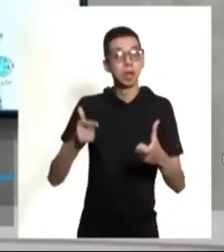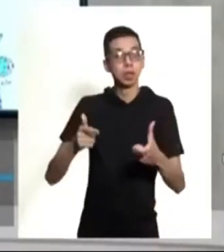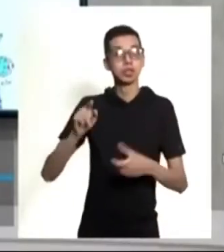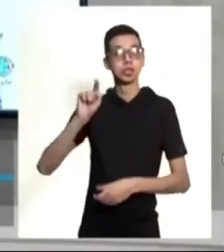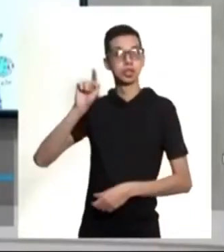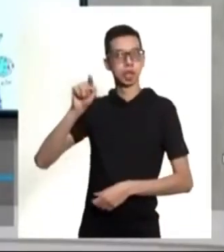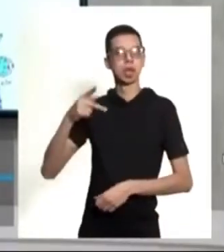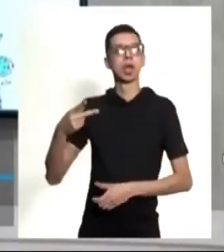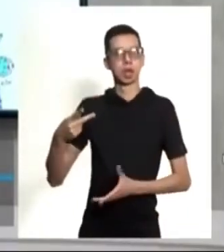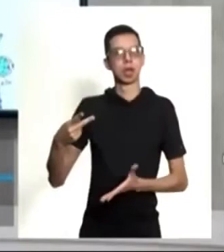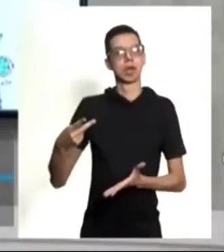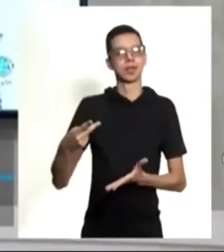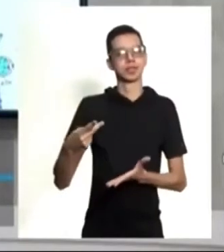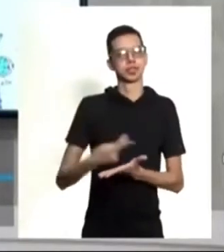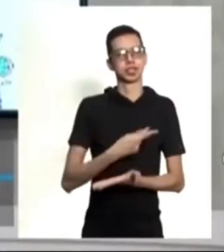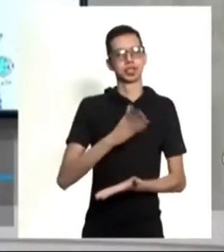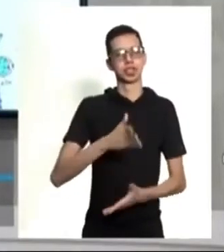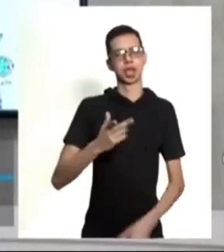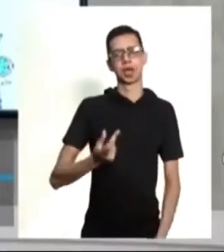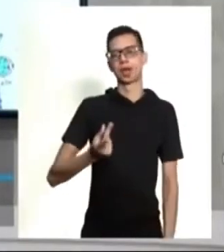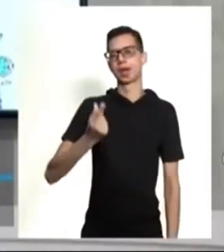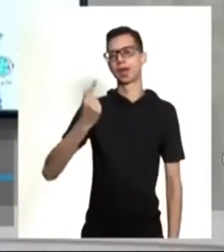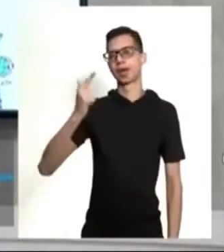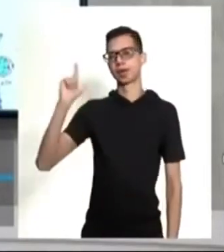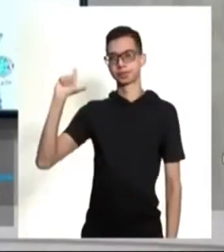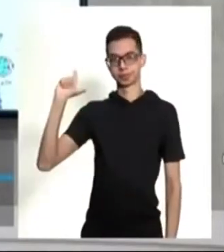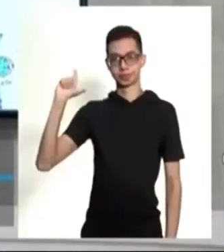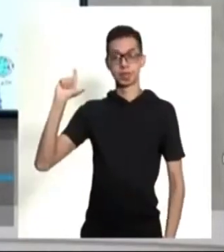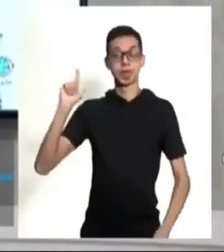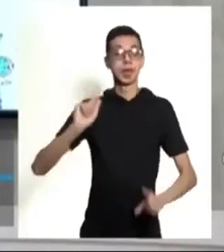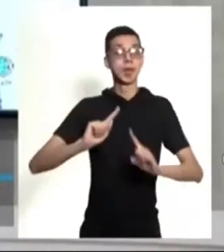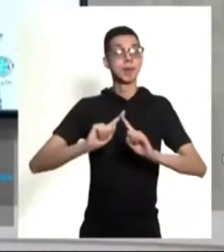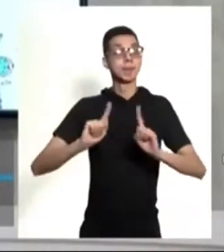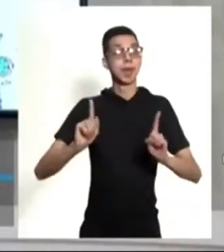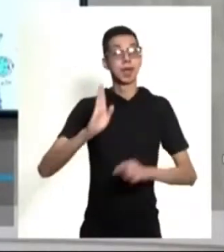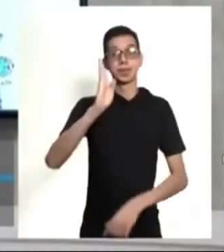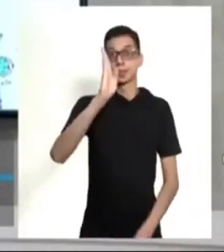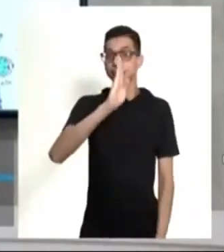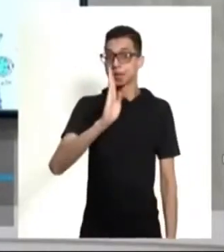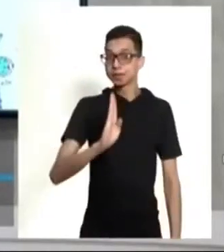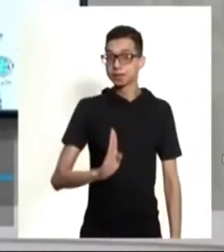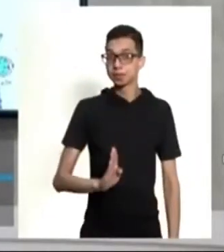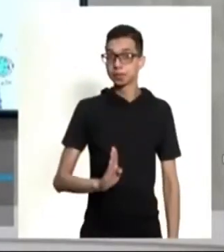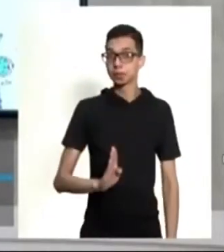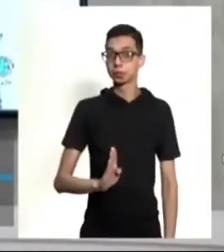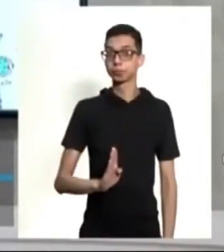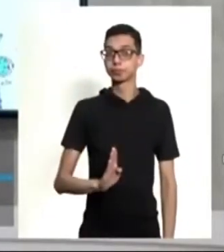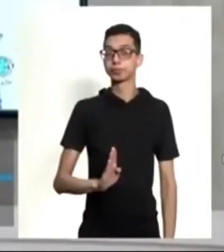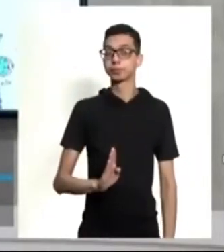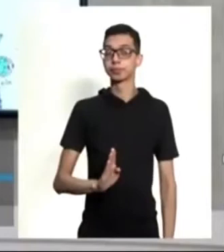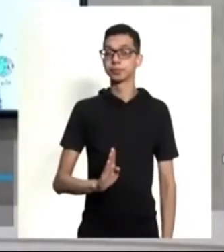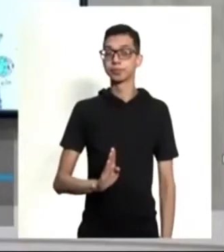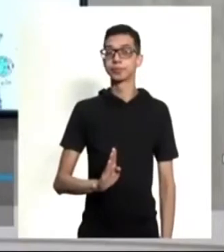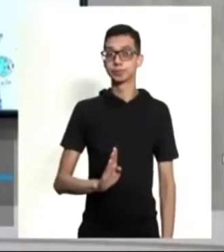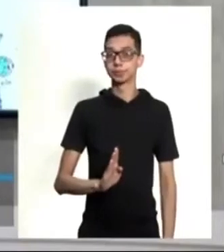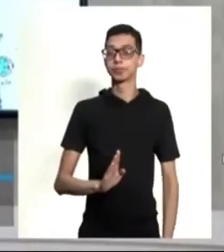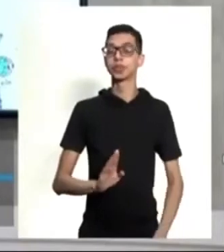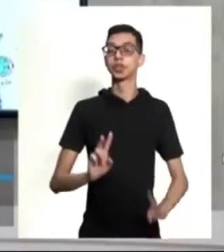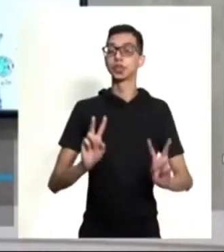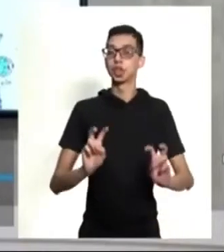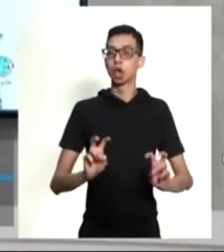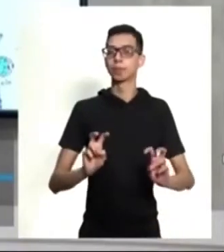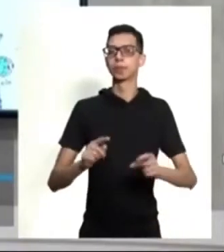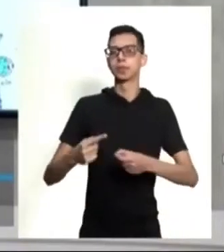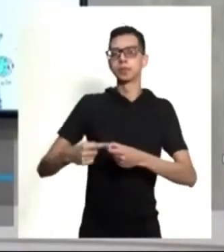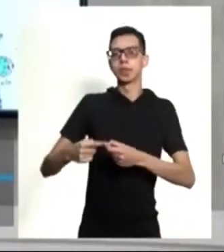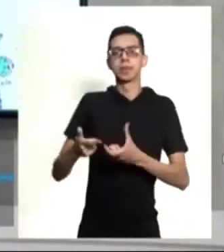porque também esteve vinculado ao processo de industrialização. Mas no Brasil, o processo de urbanização é um fato